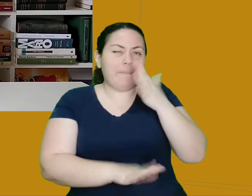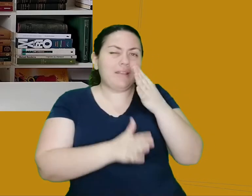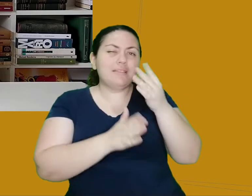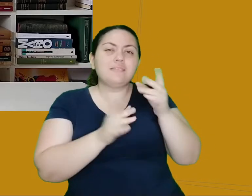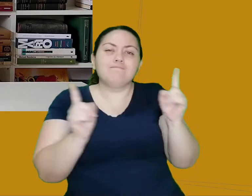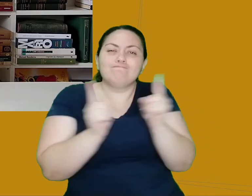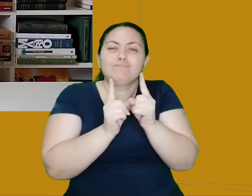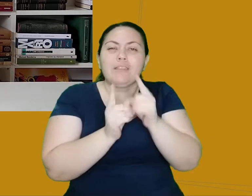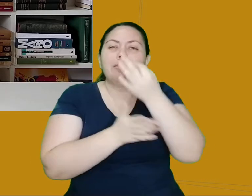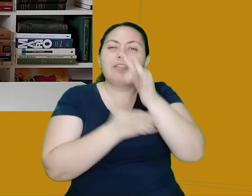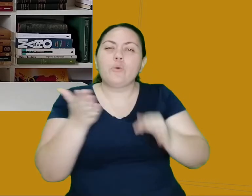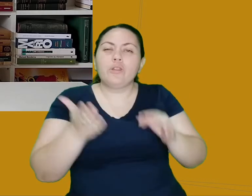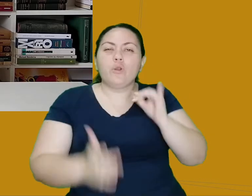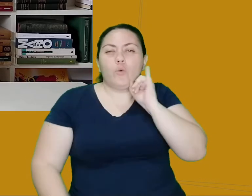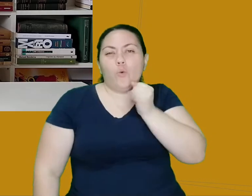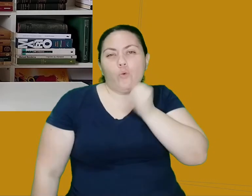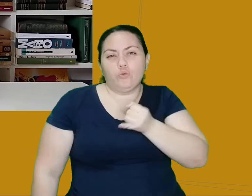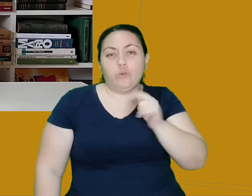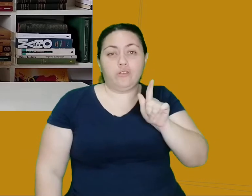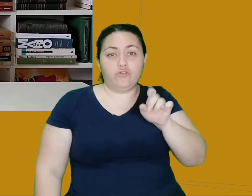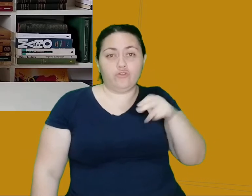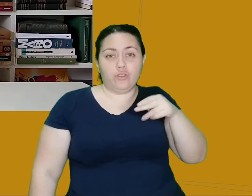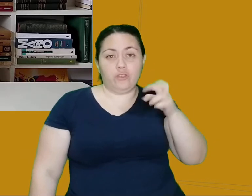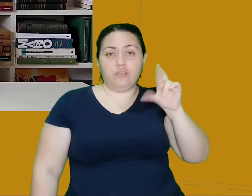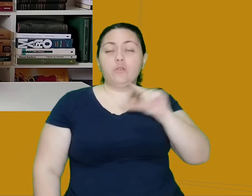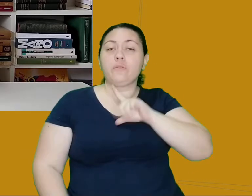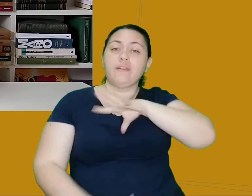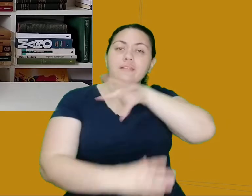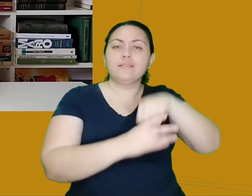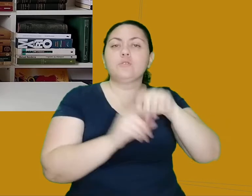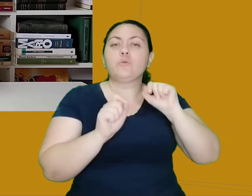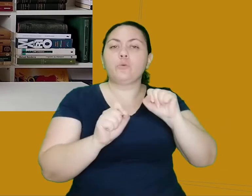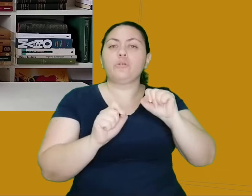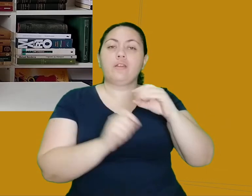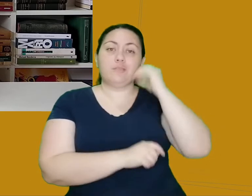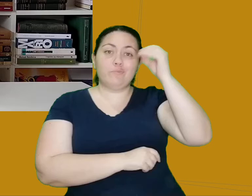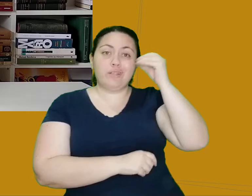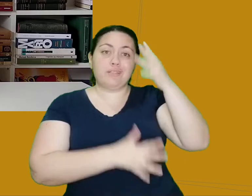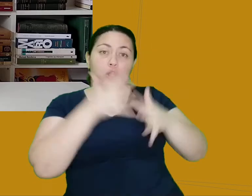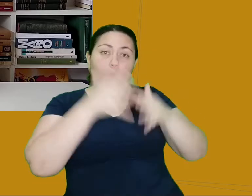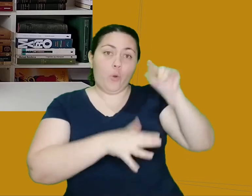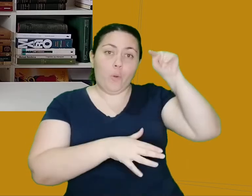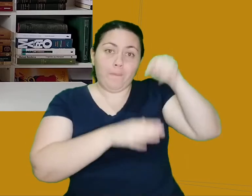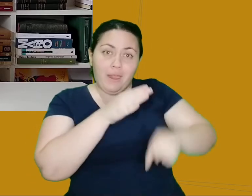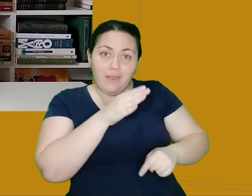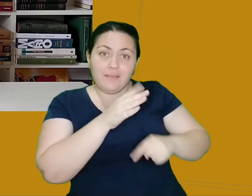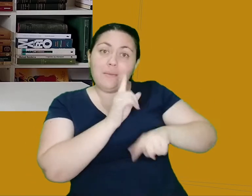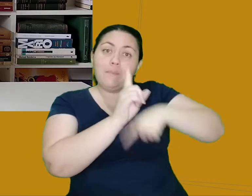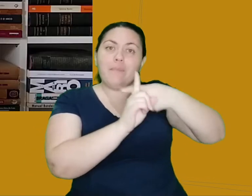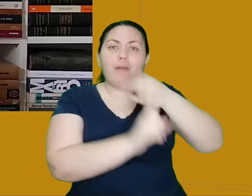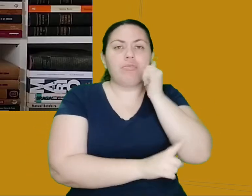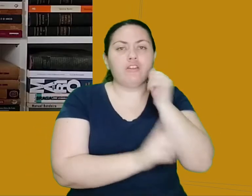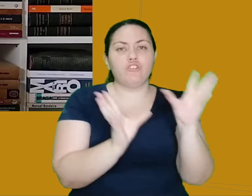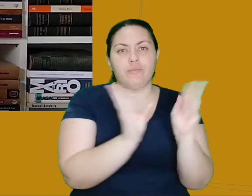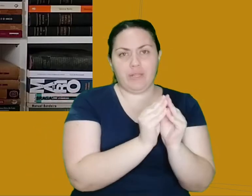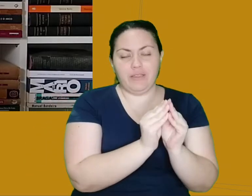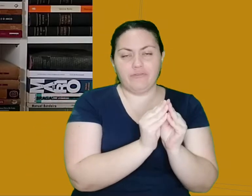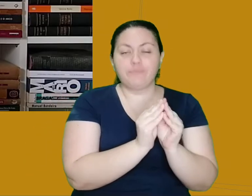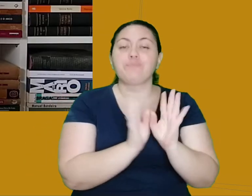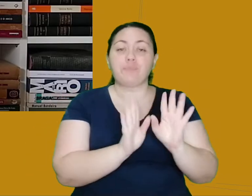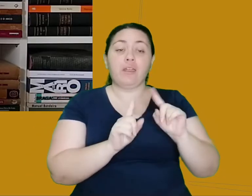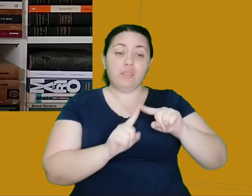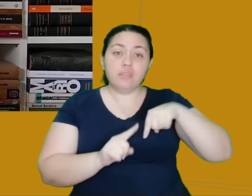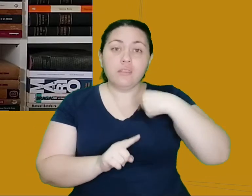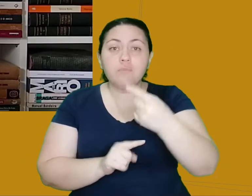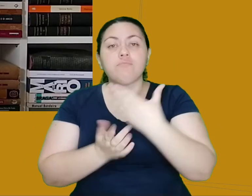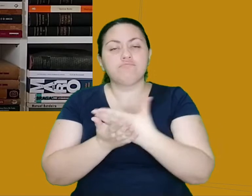como uma mini-teoria do conto, um gênero que apresenta o potencial de concentrar experiências complexas em narrativas breves. Depois dessa